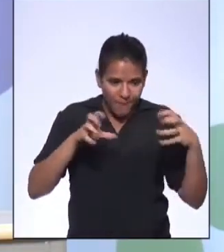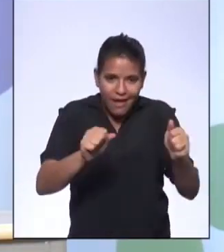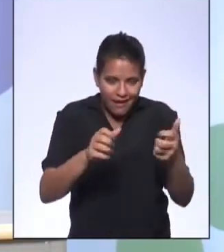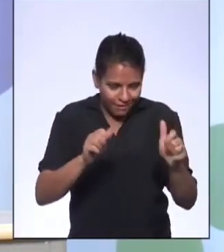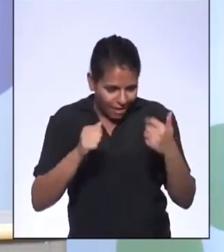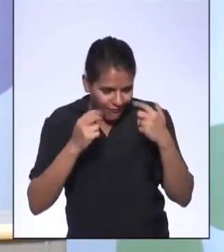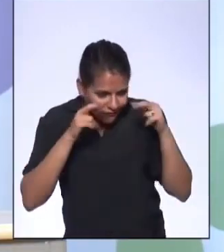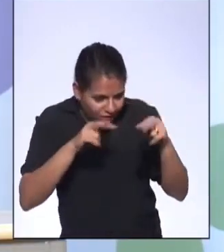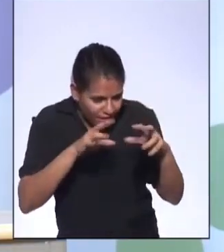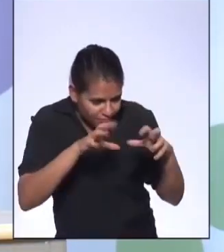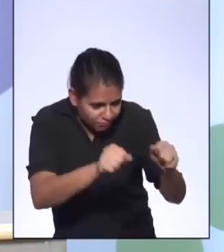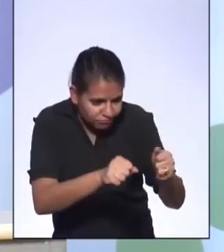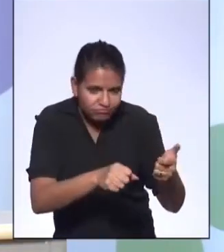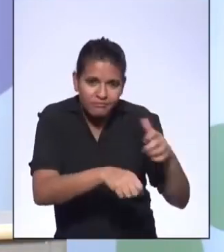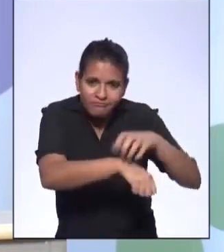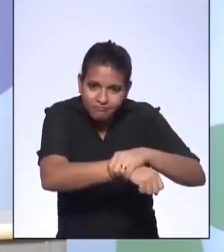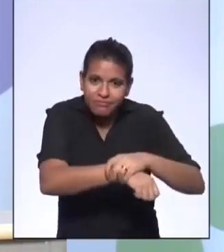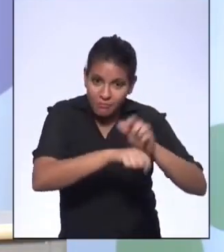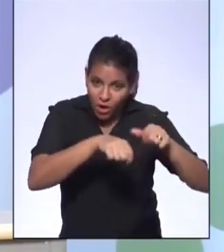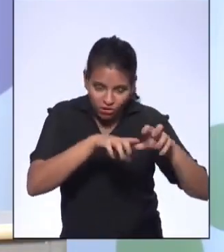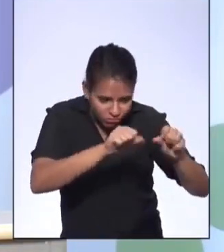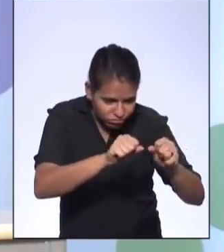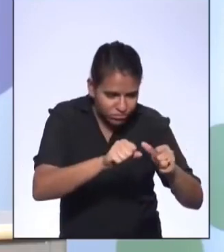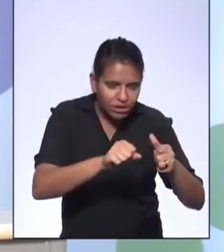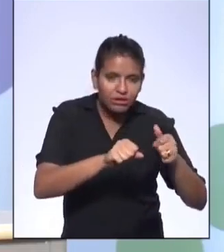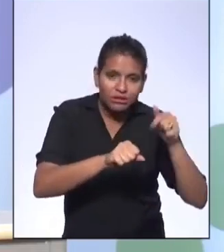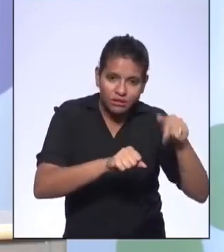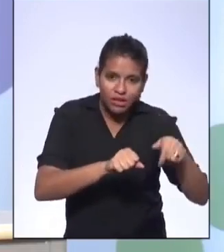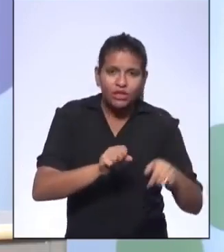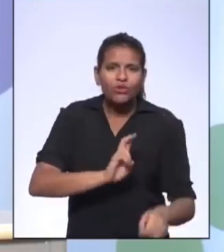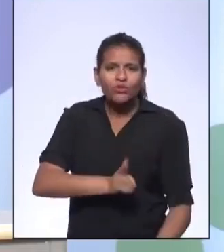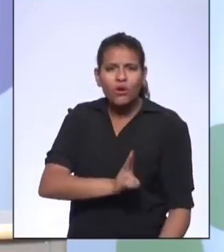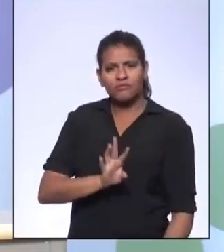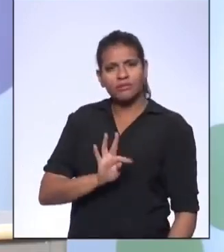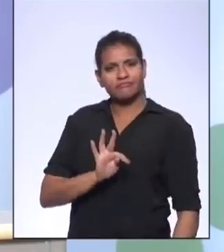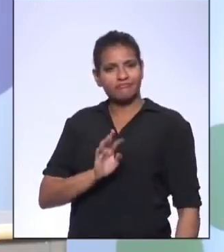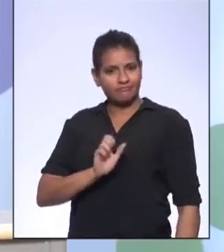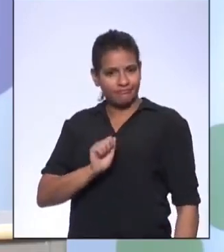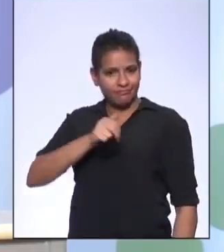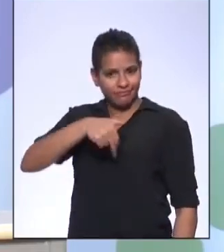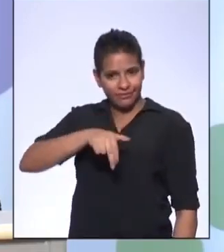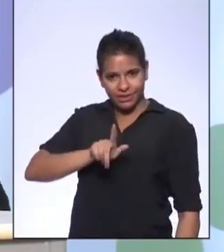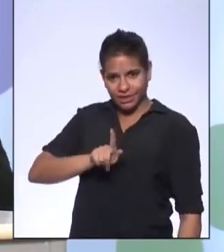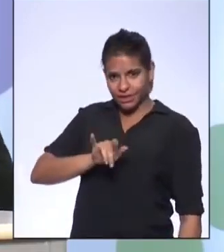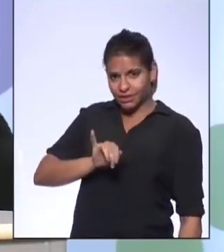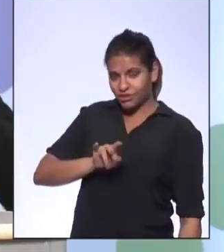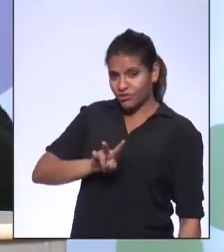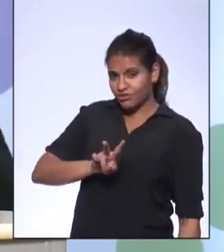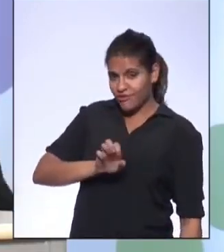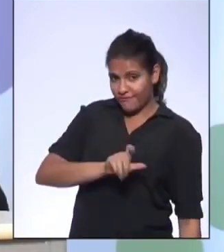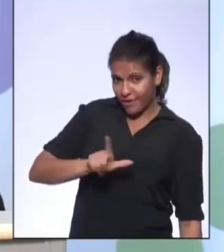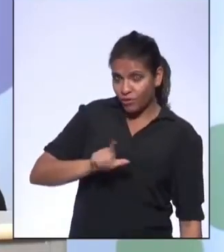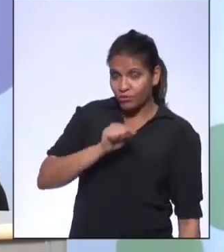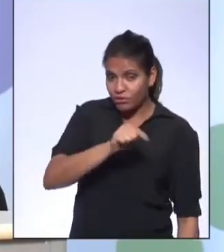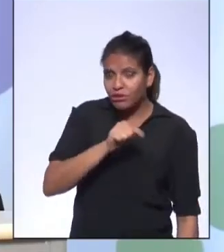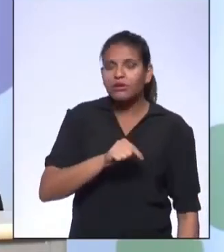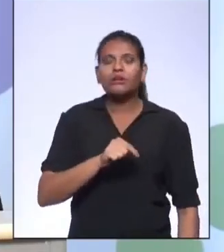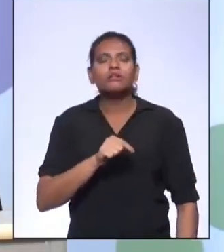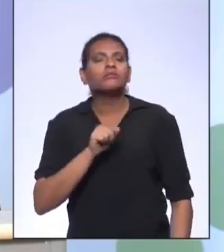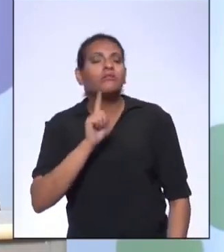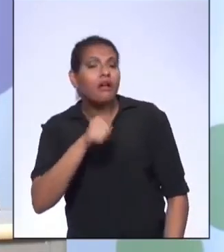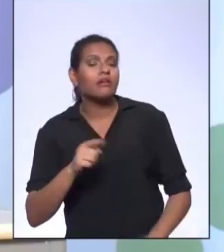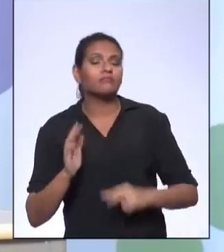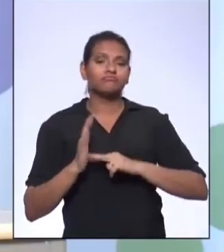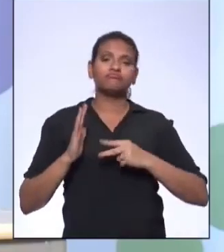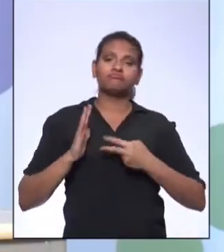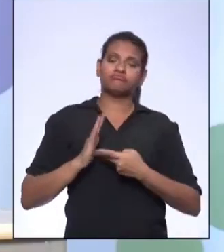podemos pegar, né, aquilo que nós podemos ver. Faz parte do patrimônio cultural. Então, de maneira assim mais